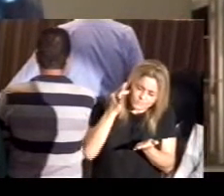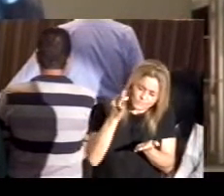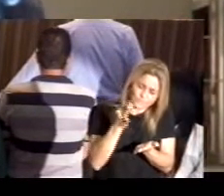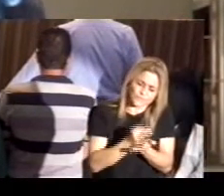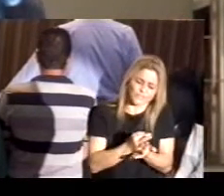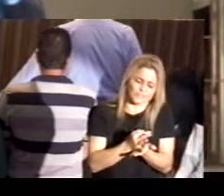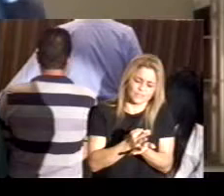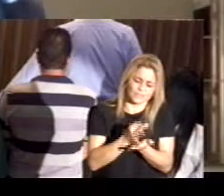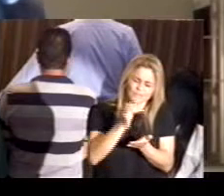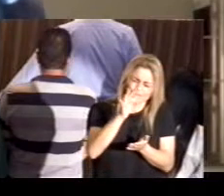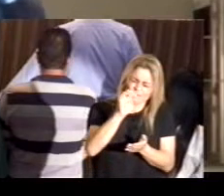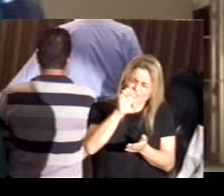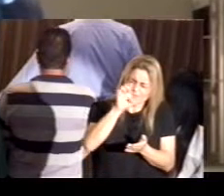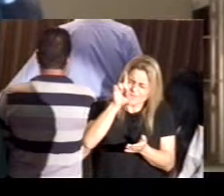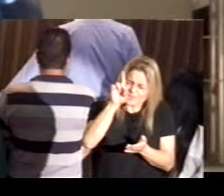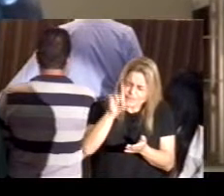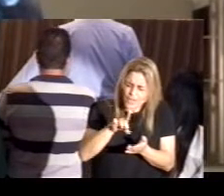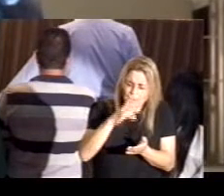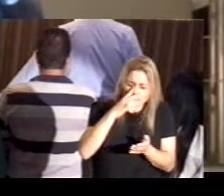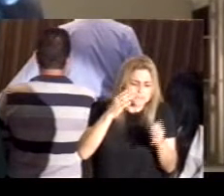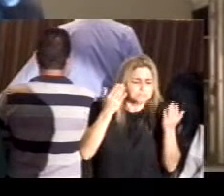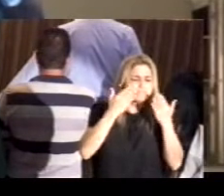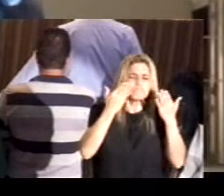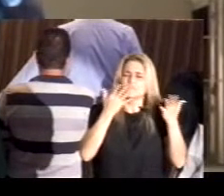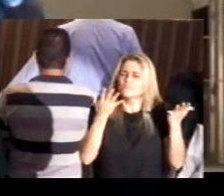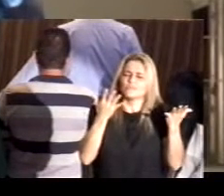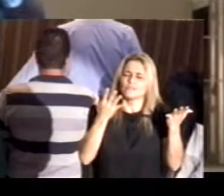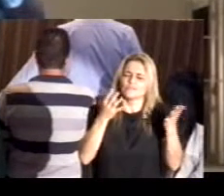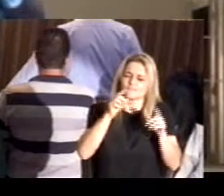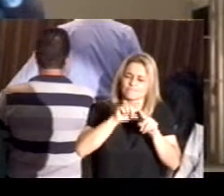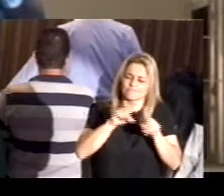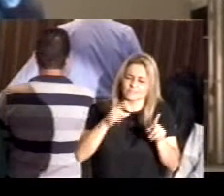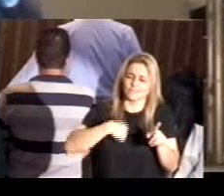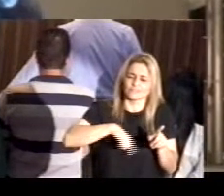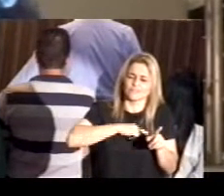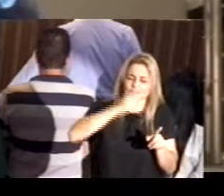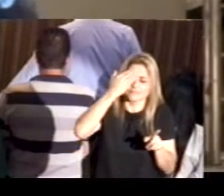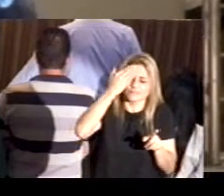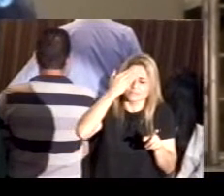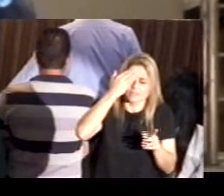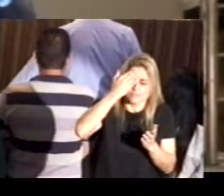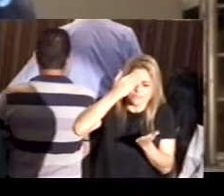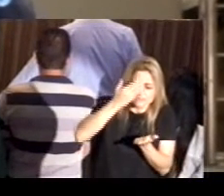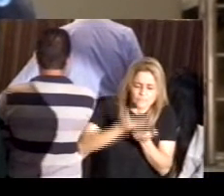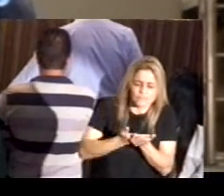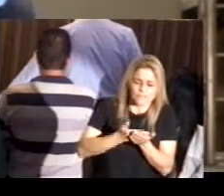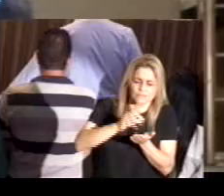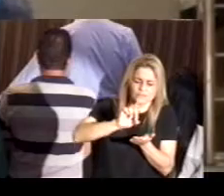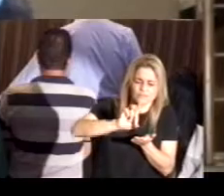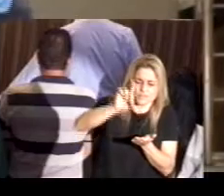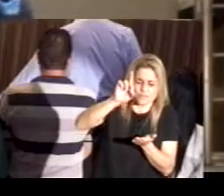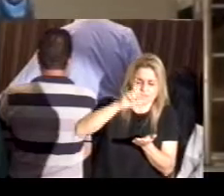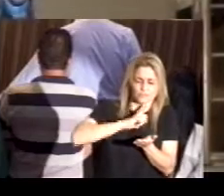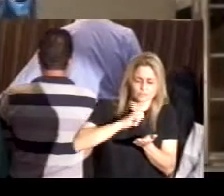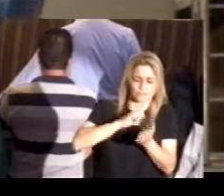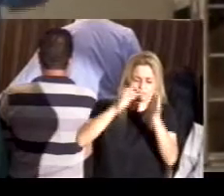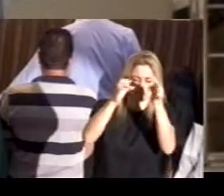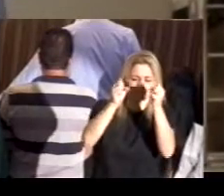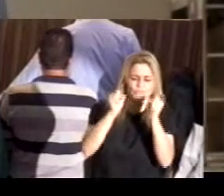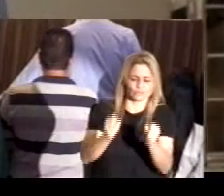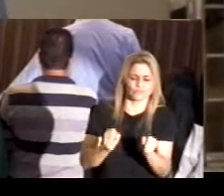teu nome, eu estou dizendo que algo novo vai começar a partir de hoje. E eu quero te pedir,